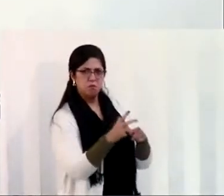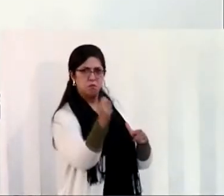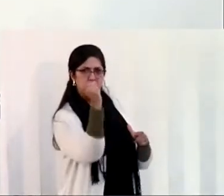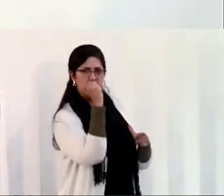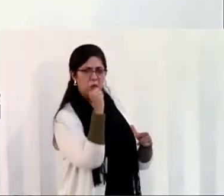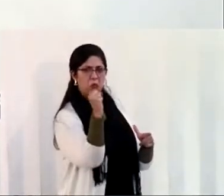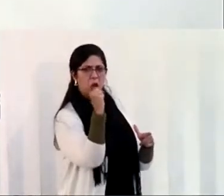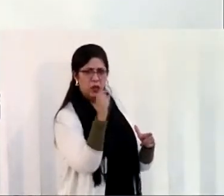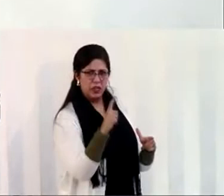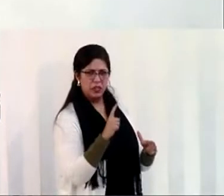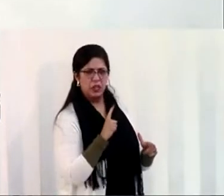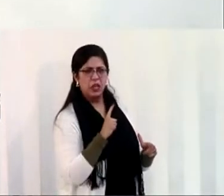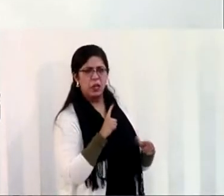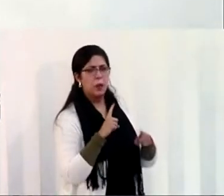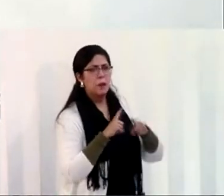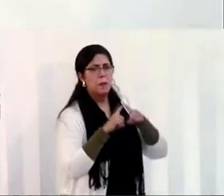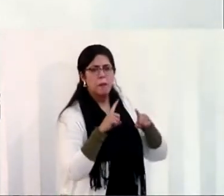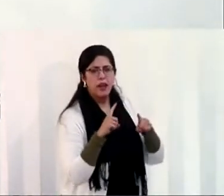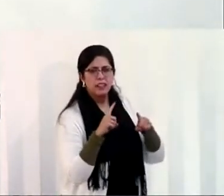desenvolvidos em ciências